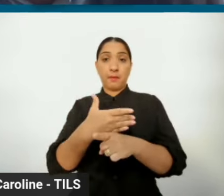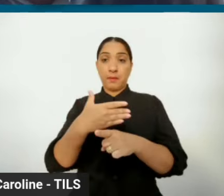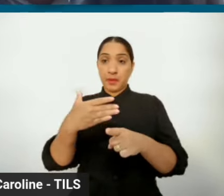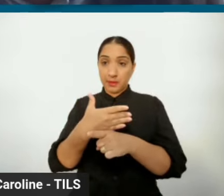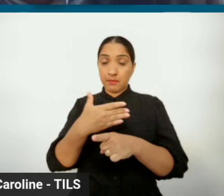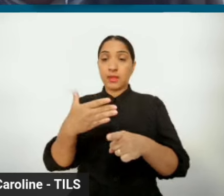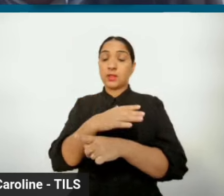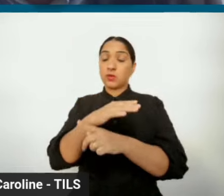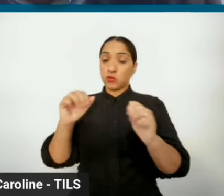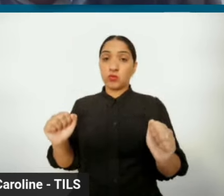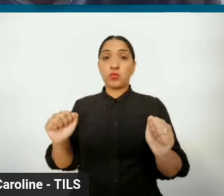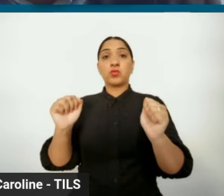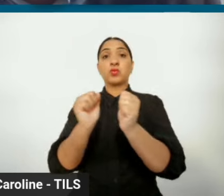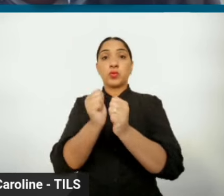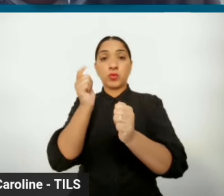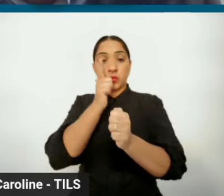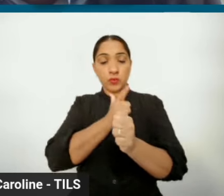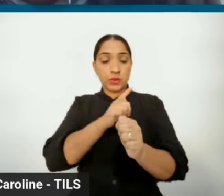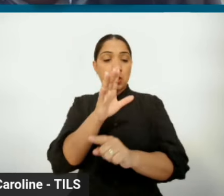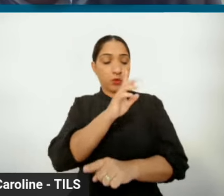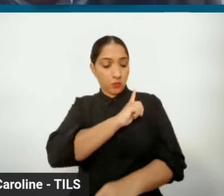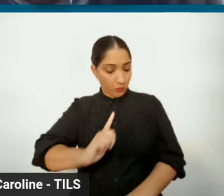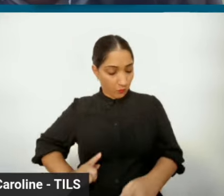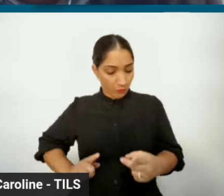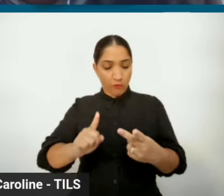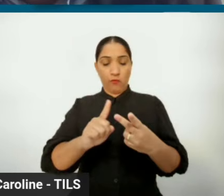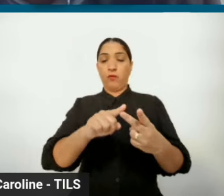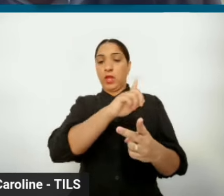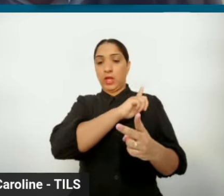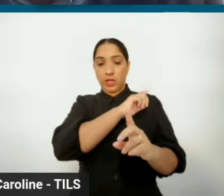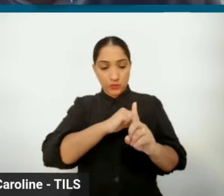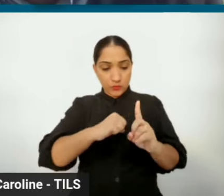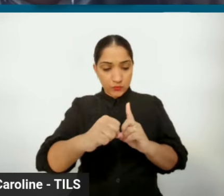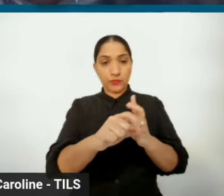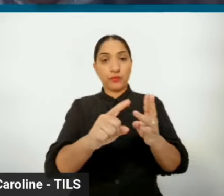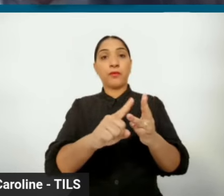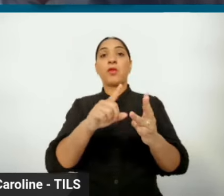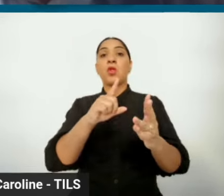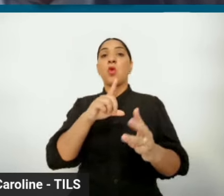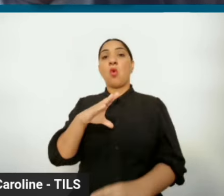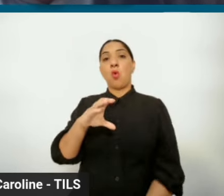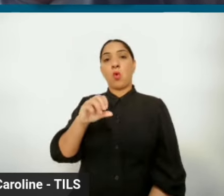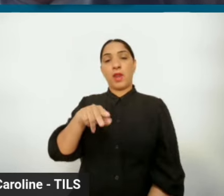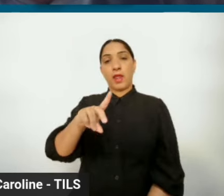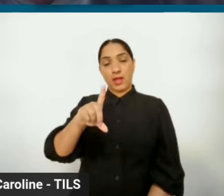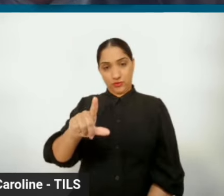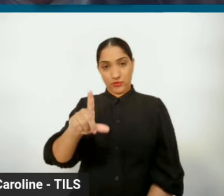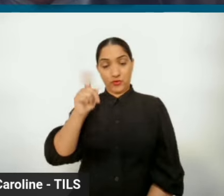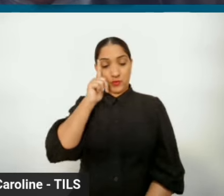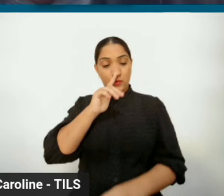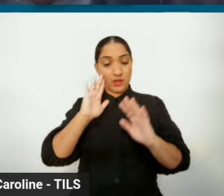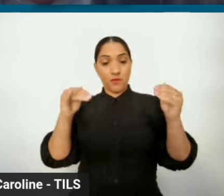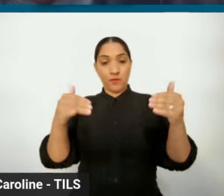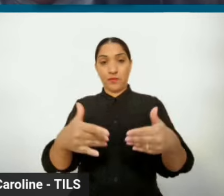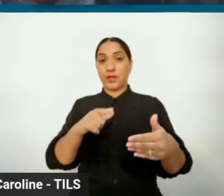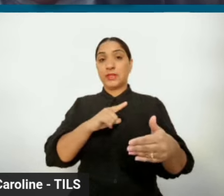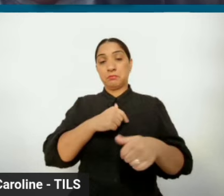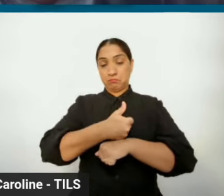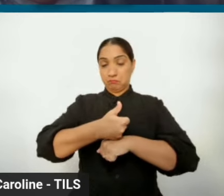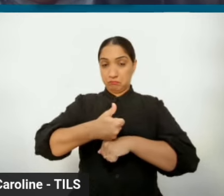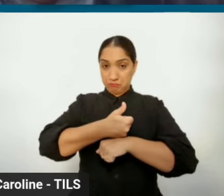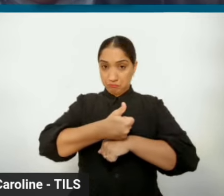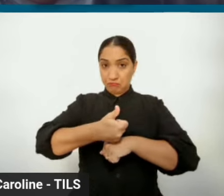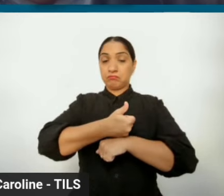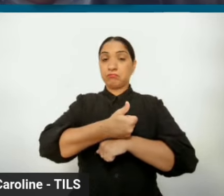governo, a participação da sociedade civil, a participação do próprio CONAD, participação de especialistas. Enfim, esse tema